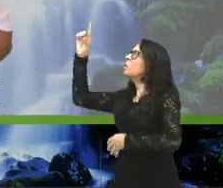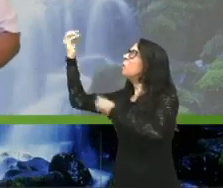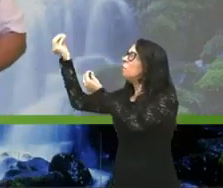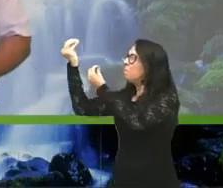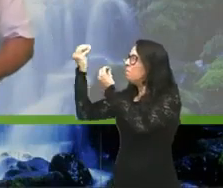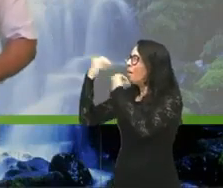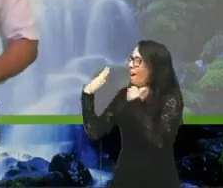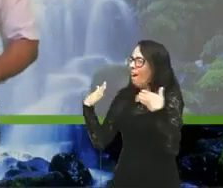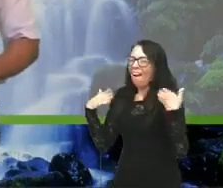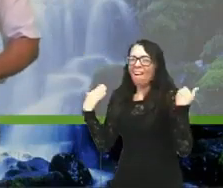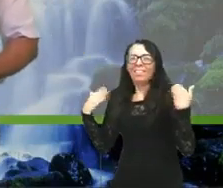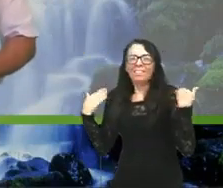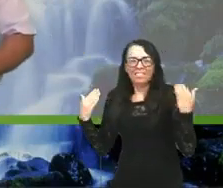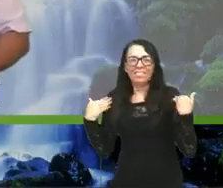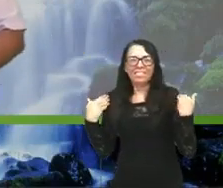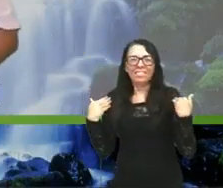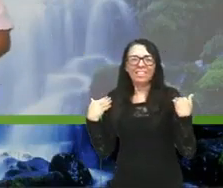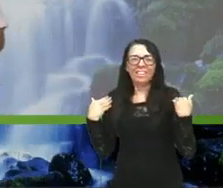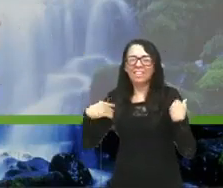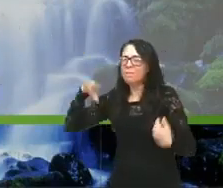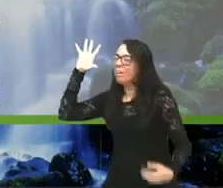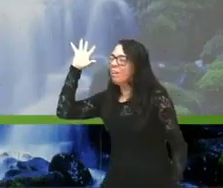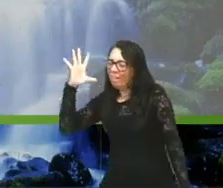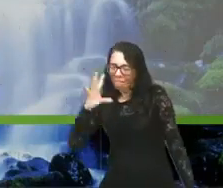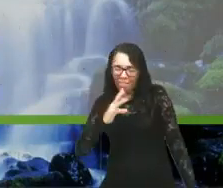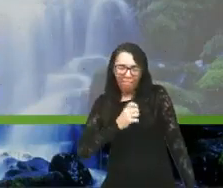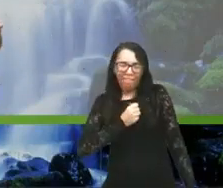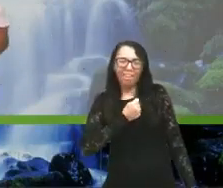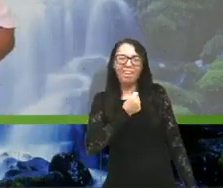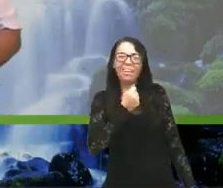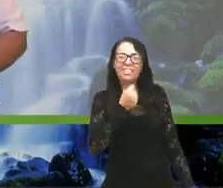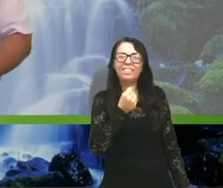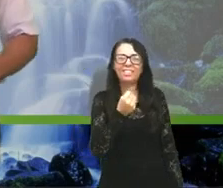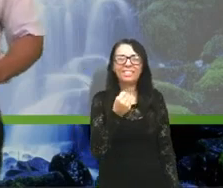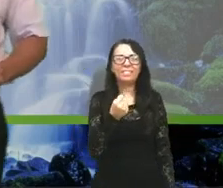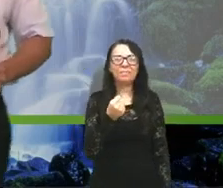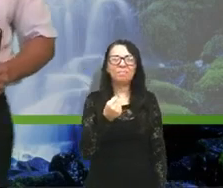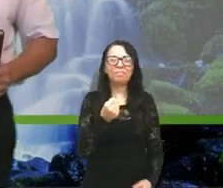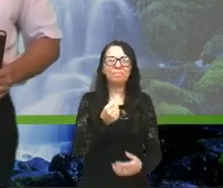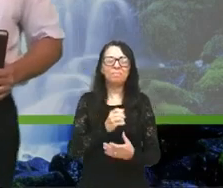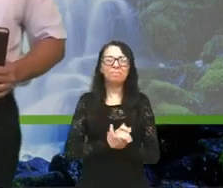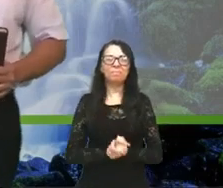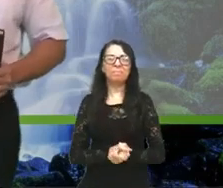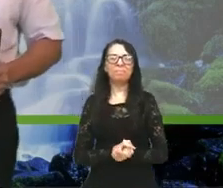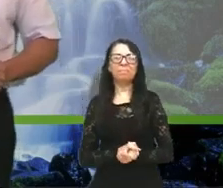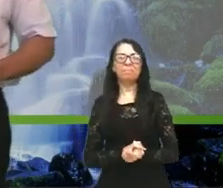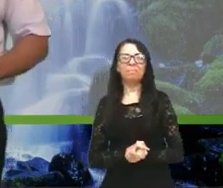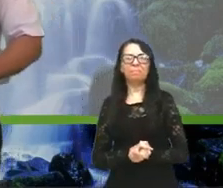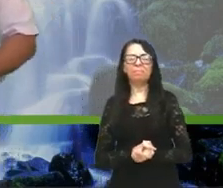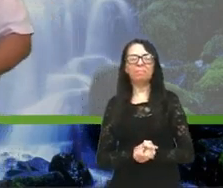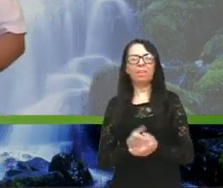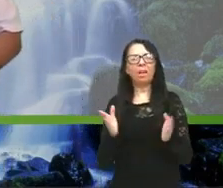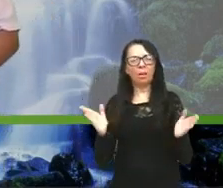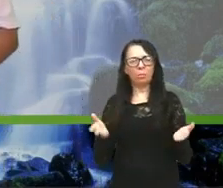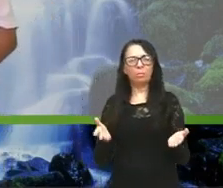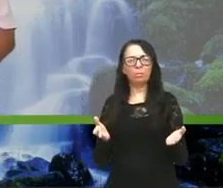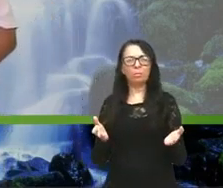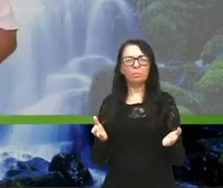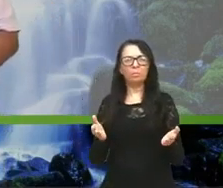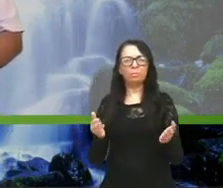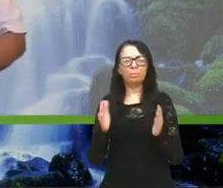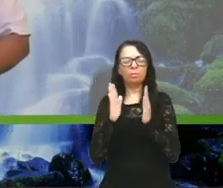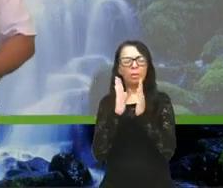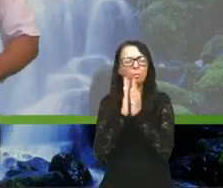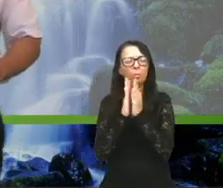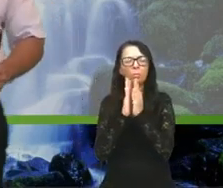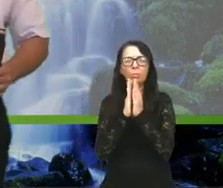minha salvação. Eu quero convidar você aí na sua casa a orar o Senhor e